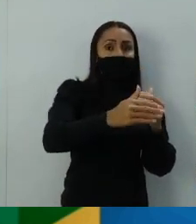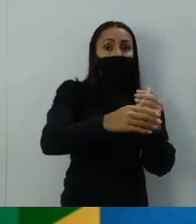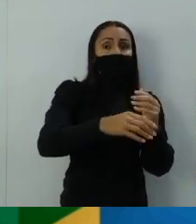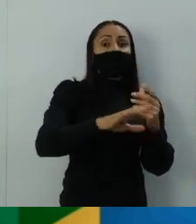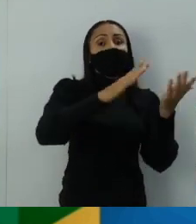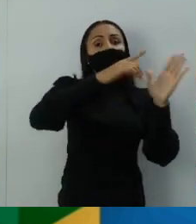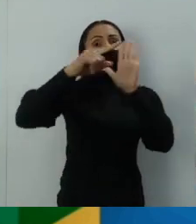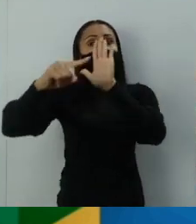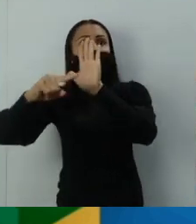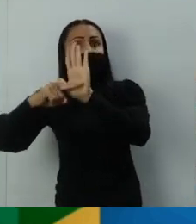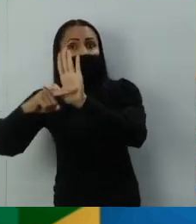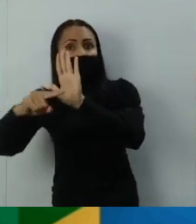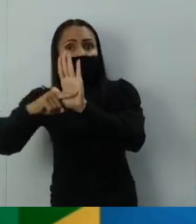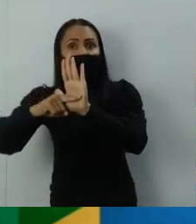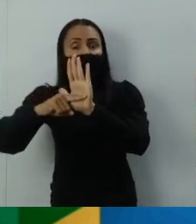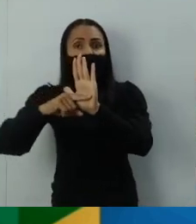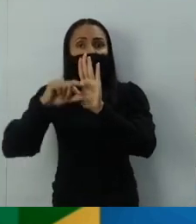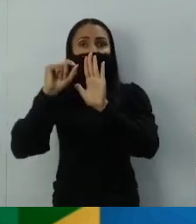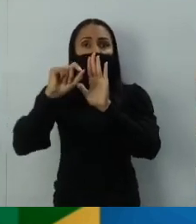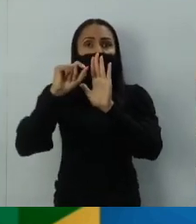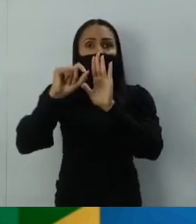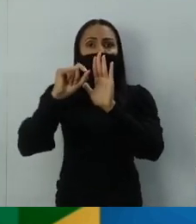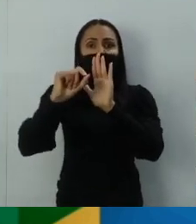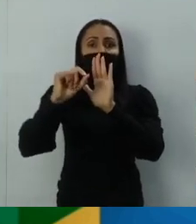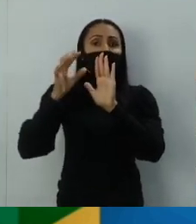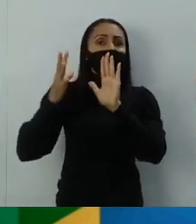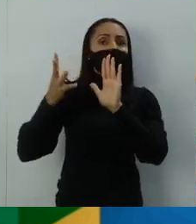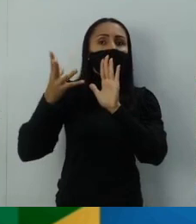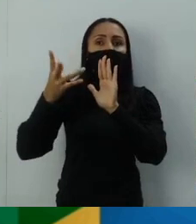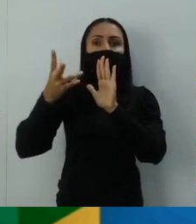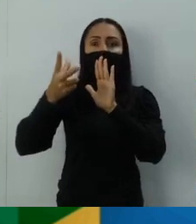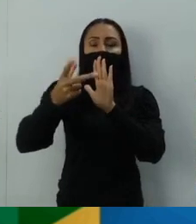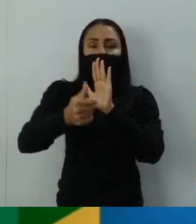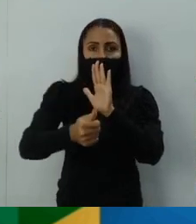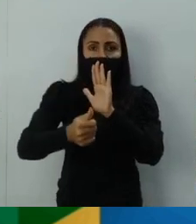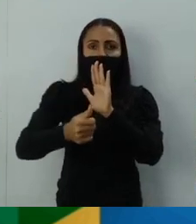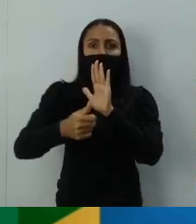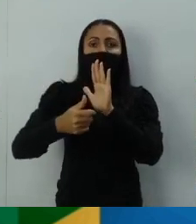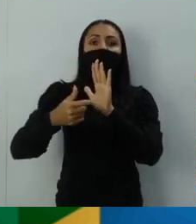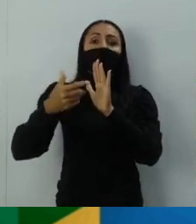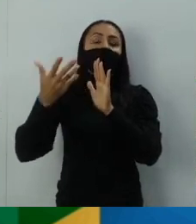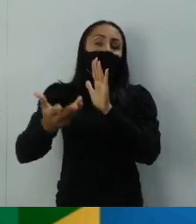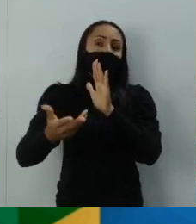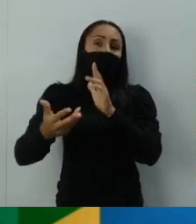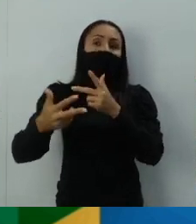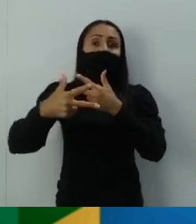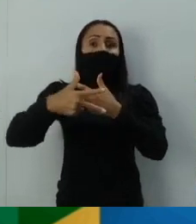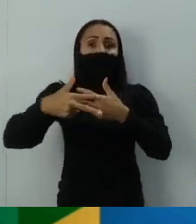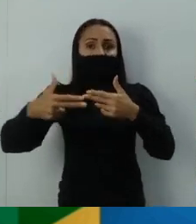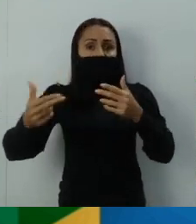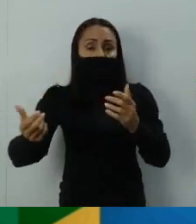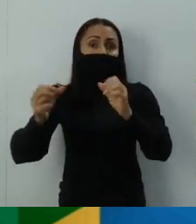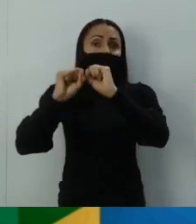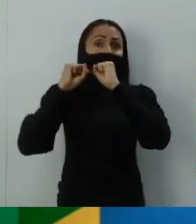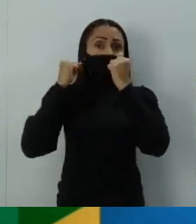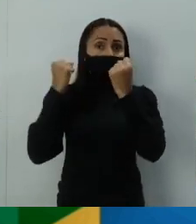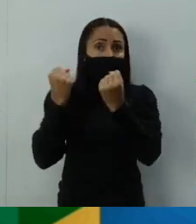seria aplicar tudo isso como sendo o quê? Um instrumento que uma sociedade, que alguém